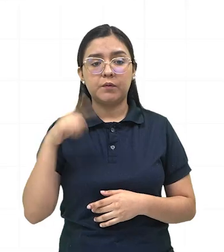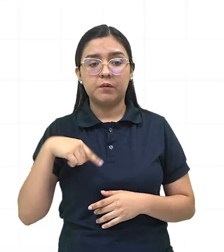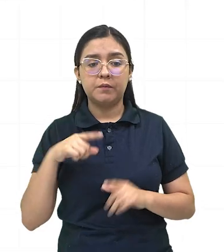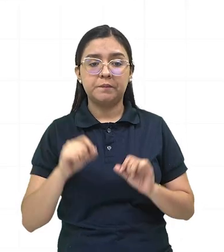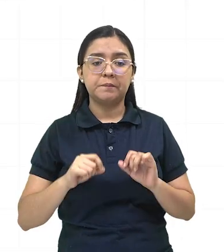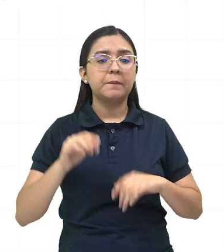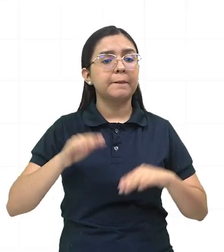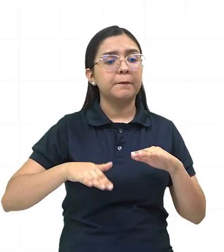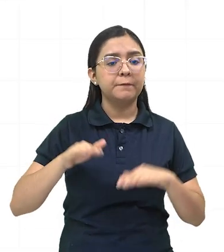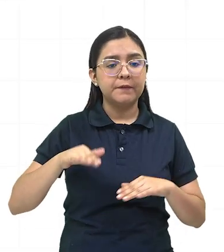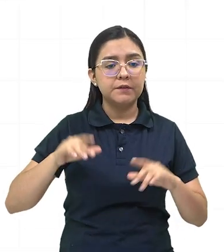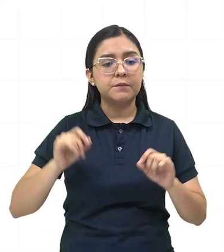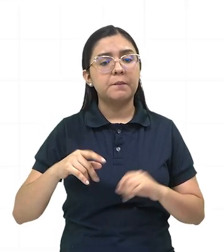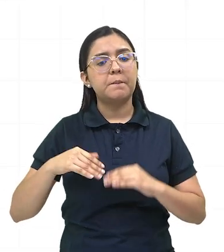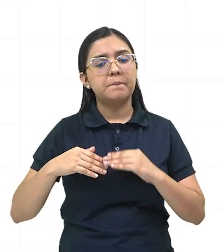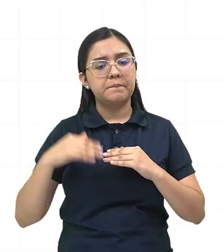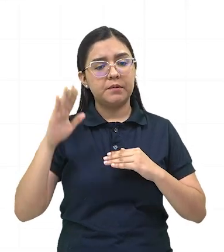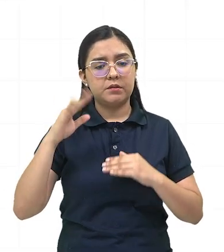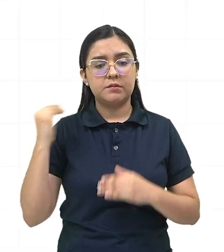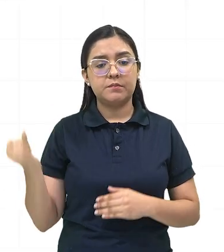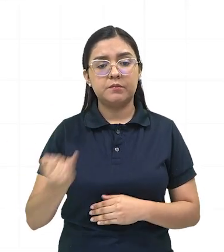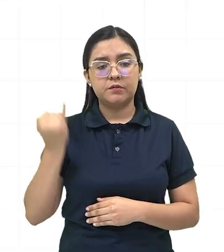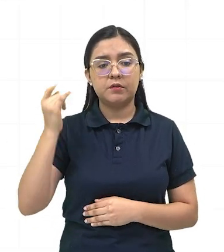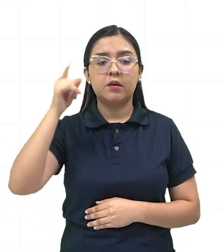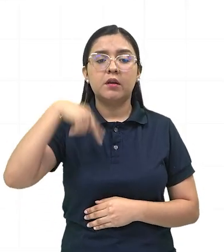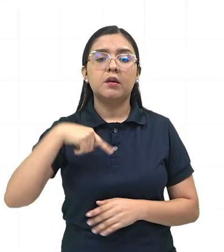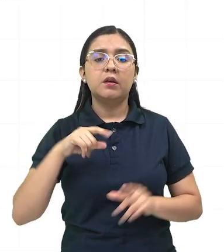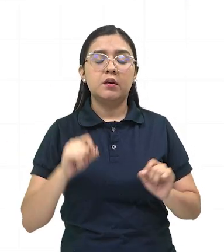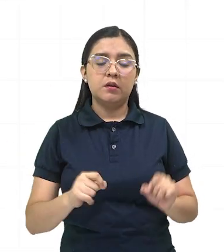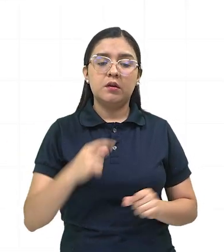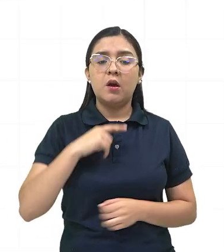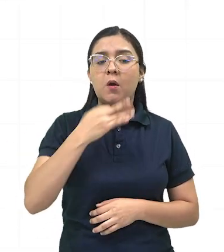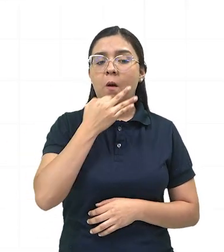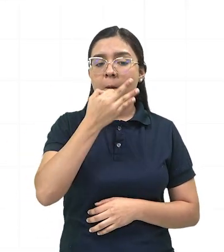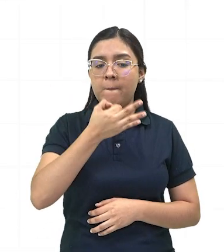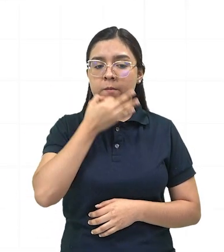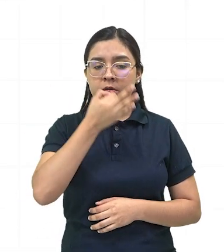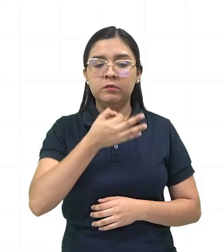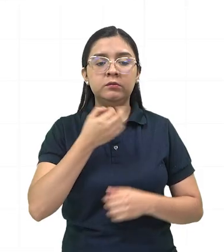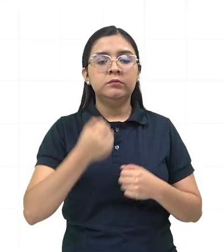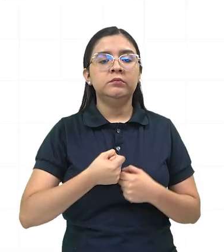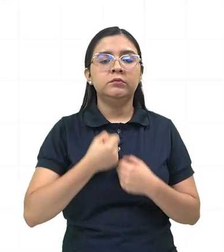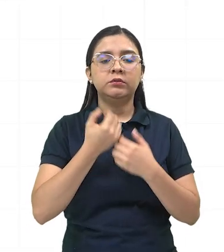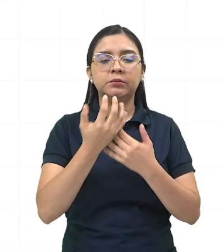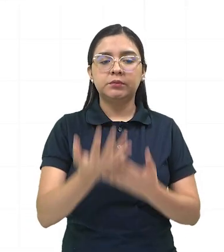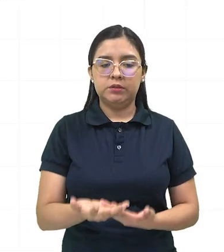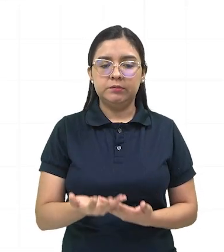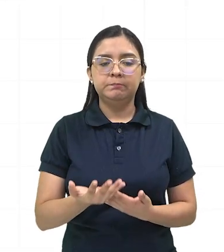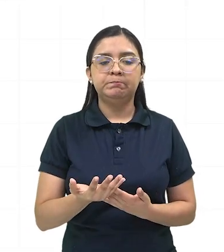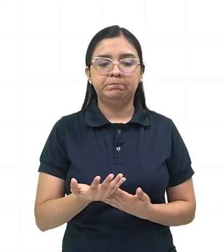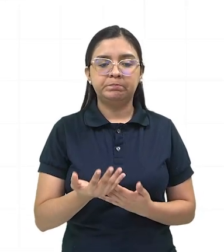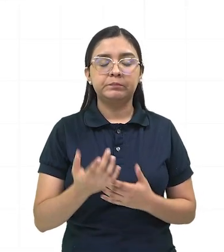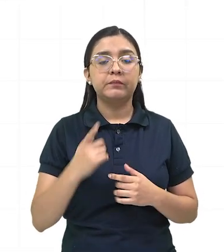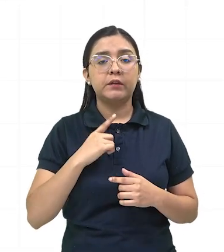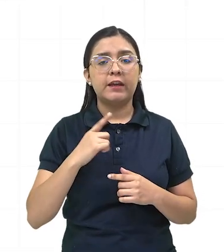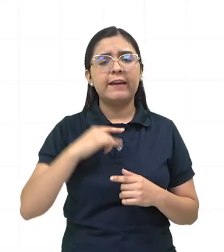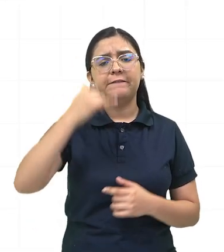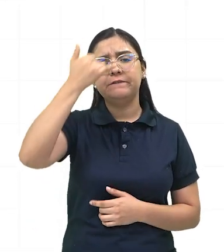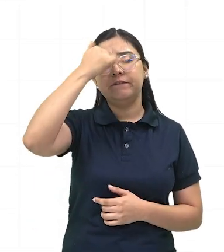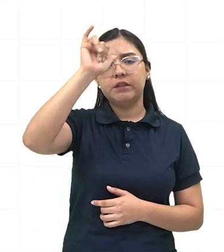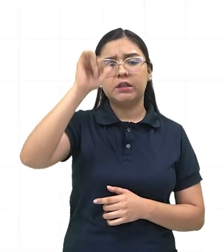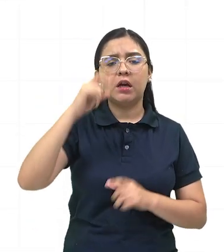e talvez o mais importante, seja expressar a opinião sem